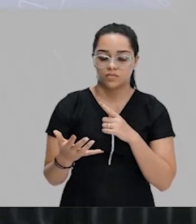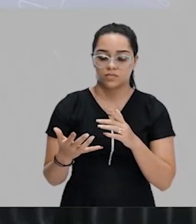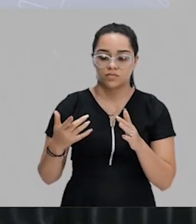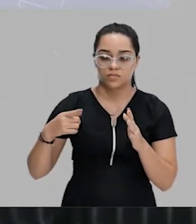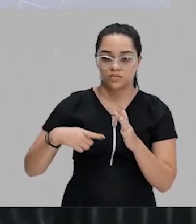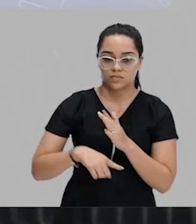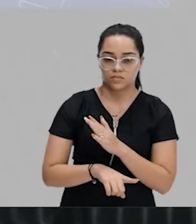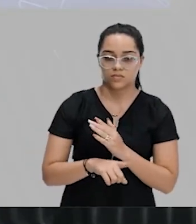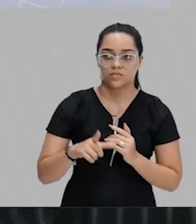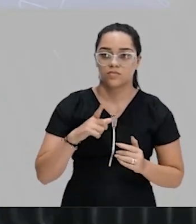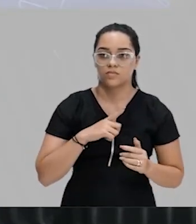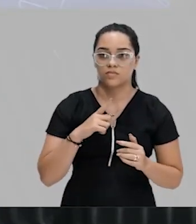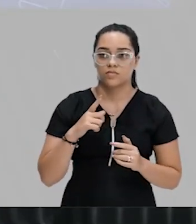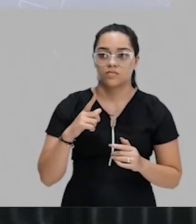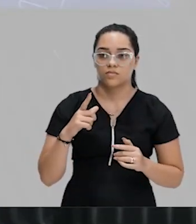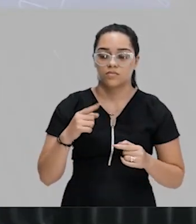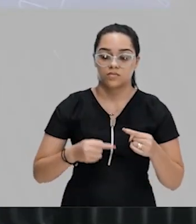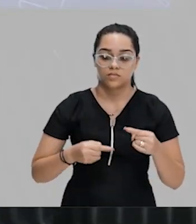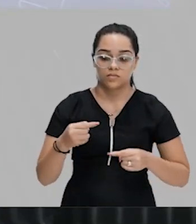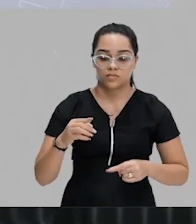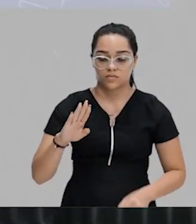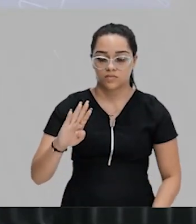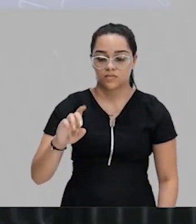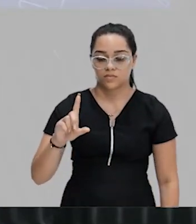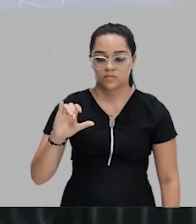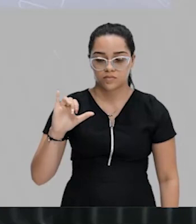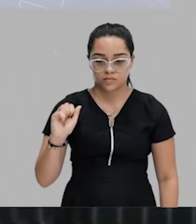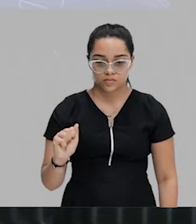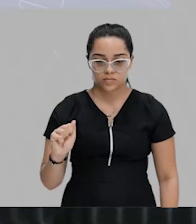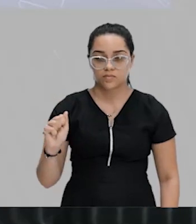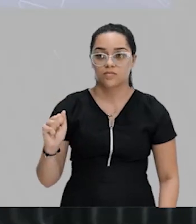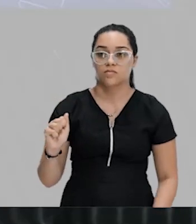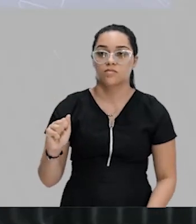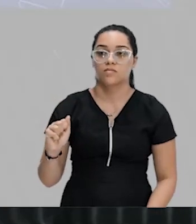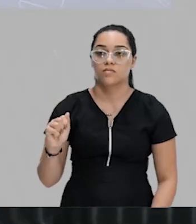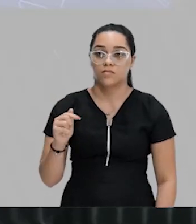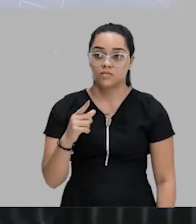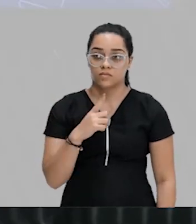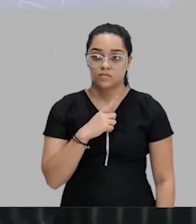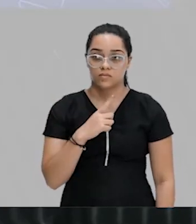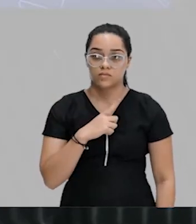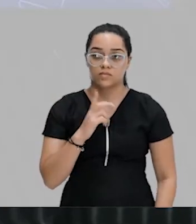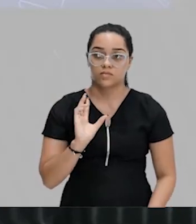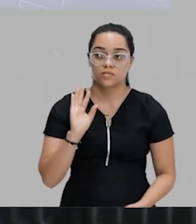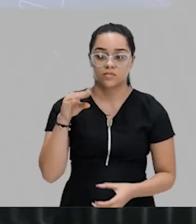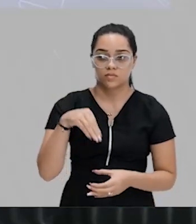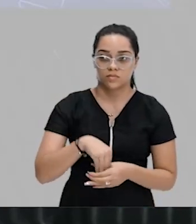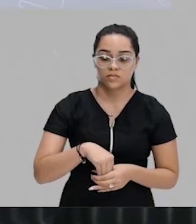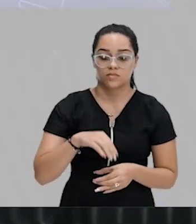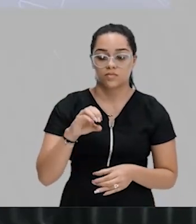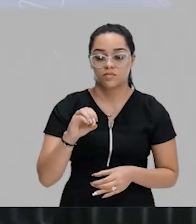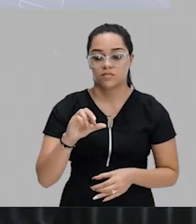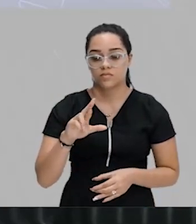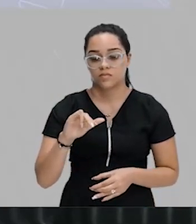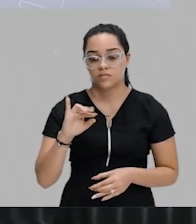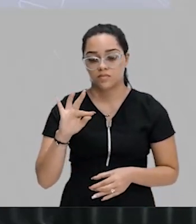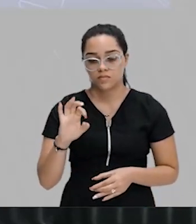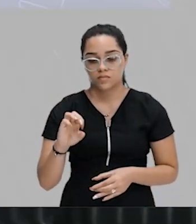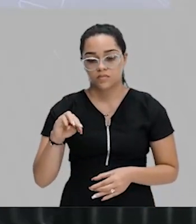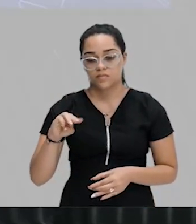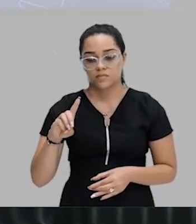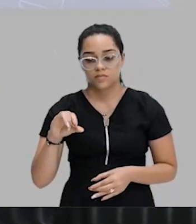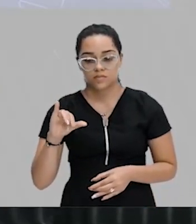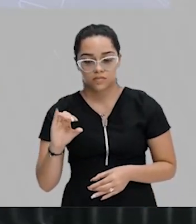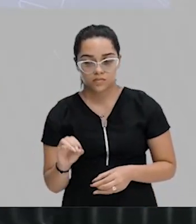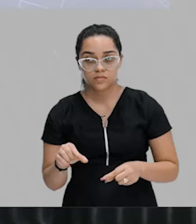intensificação da política bélica, da política militar norte-americana dentro do Oriente Médio. Além